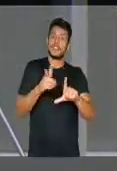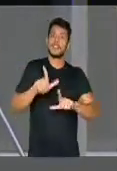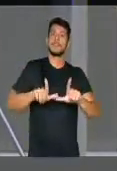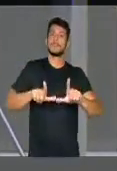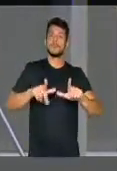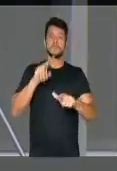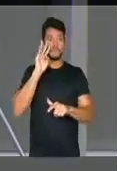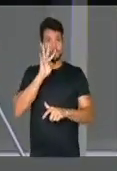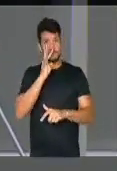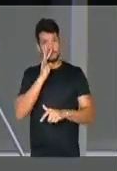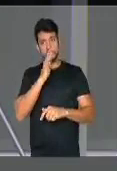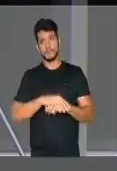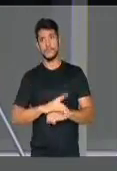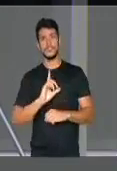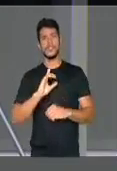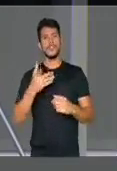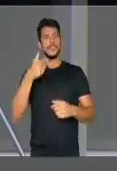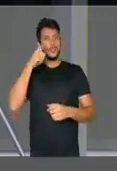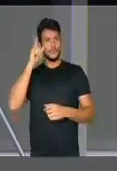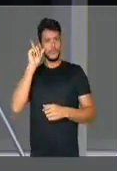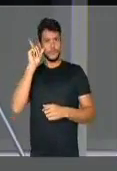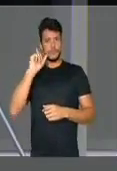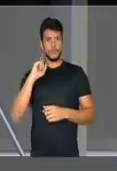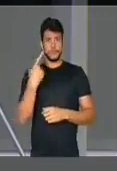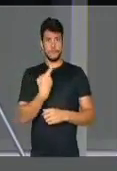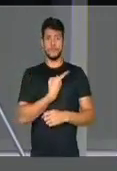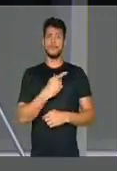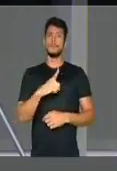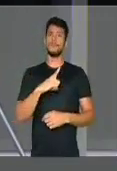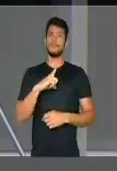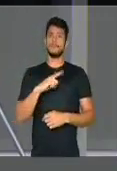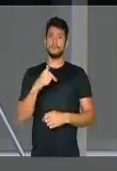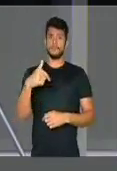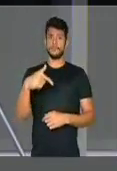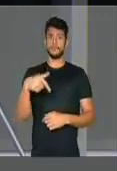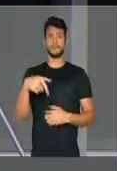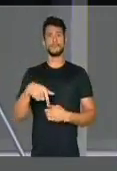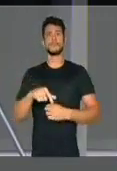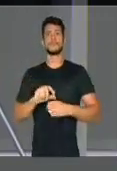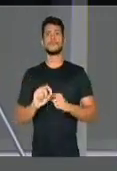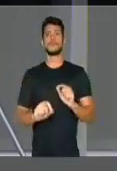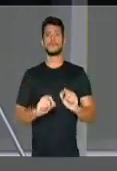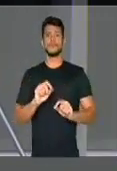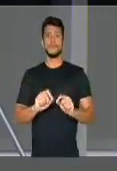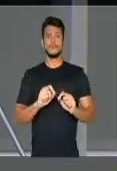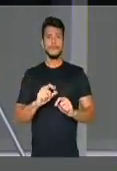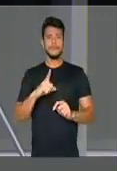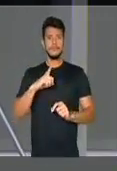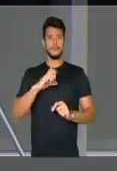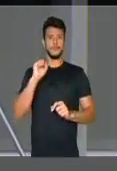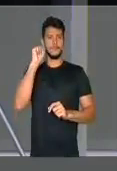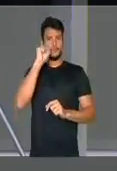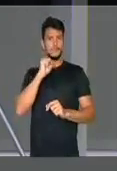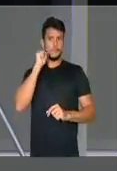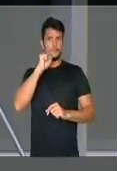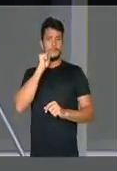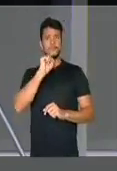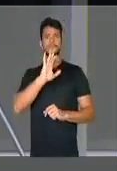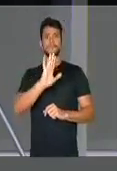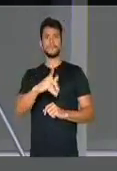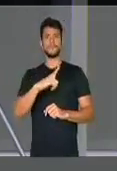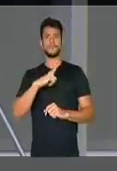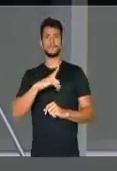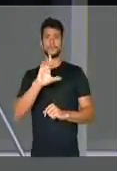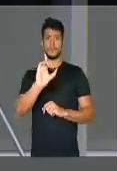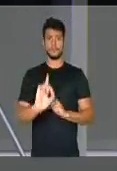Câmara, recebemos ontem, no Senado Federal, senadores e deputados ligados